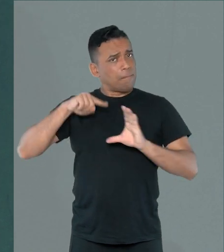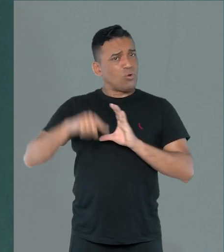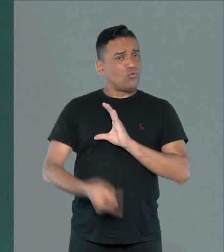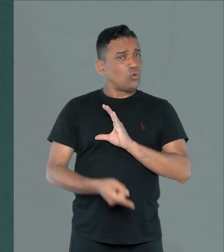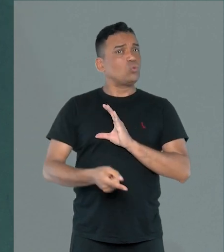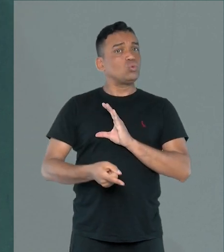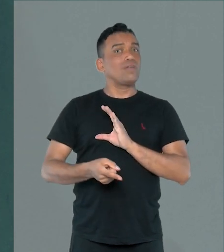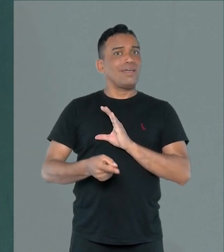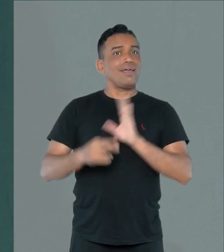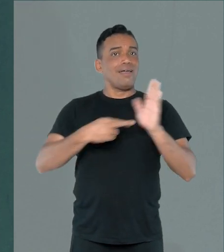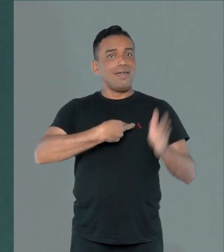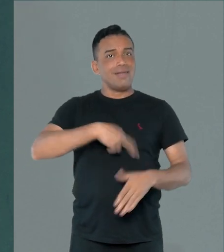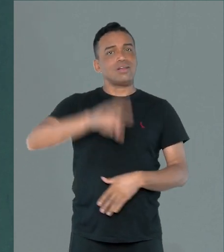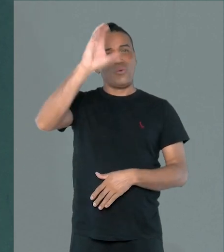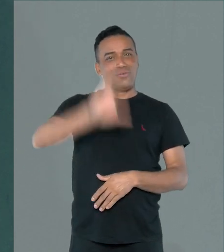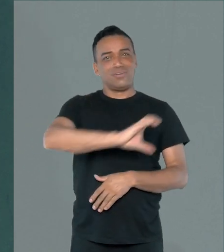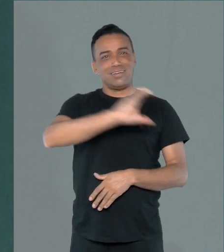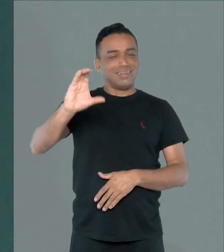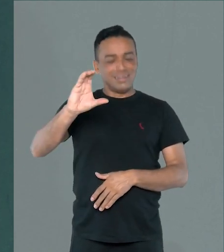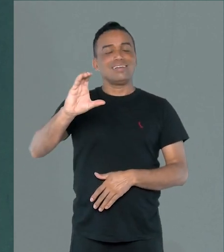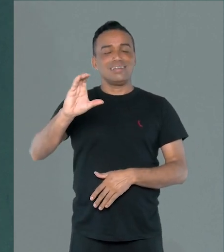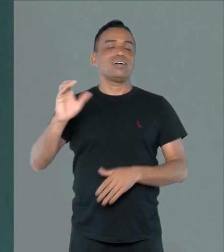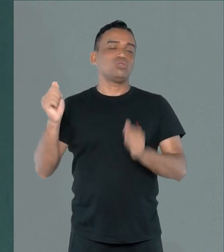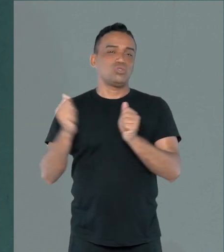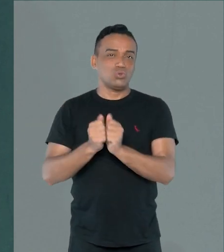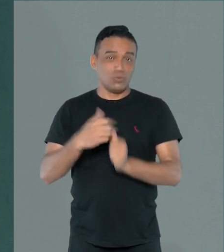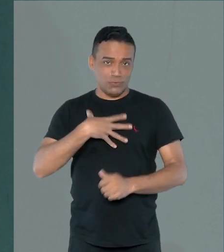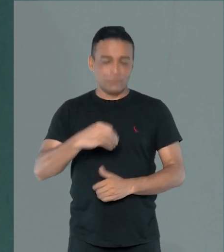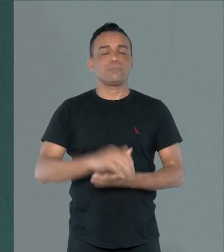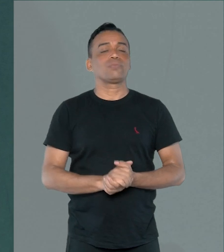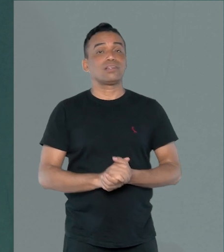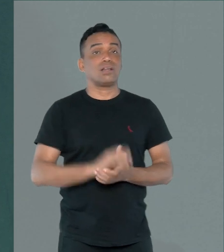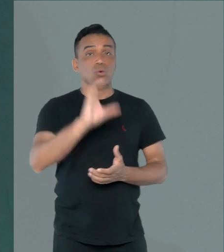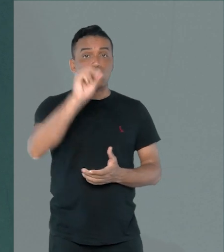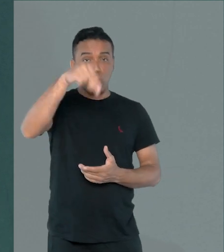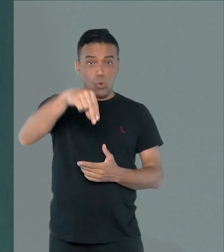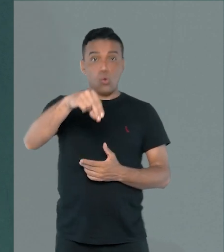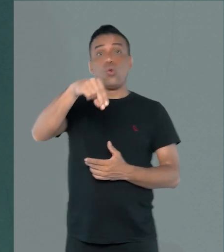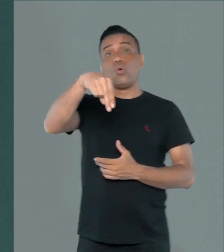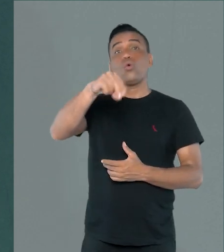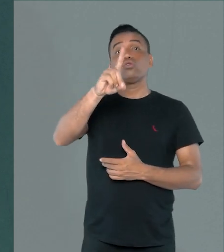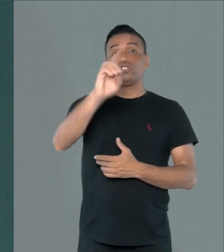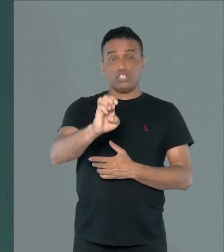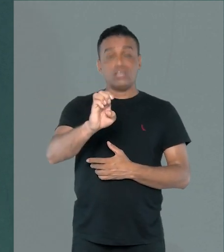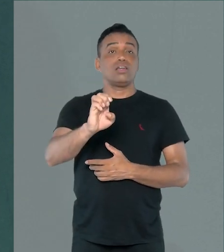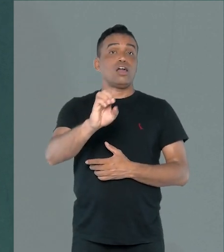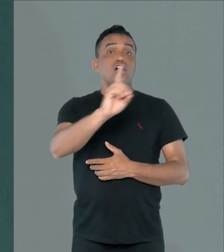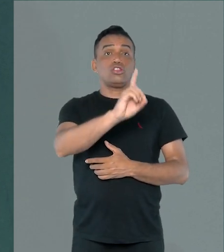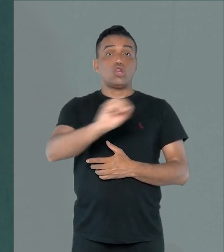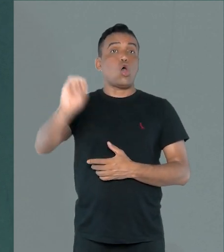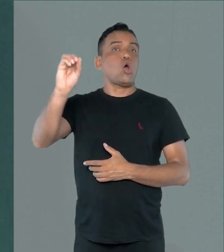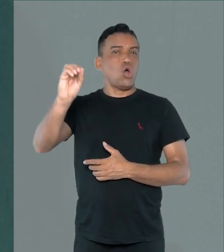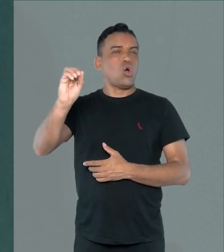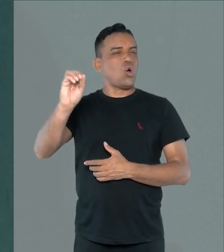profundamente católico, que ele vai repetir com os filhos. O Conde d'Eu foi criado com a maior severidade e dentro